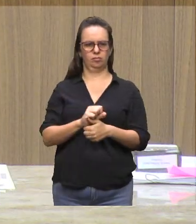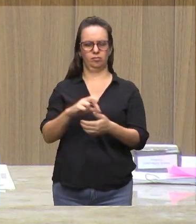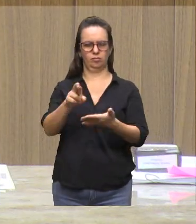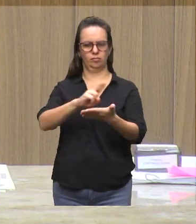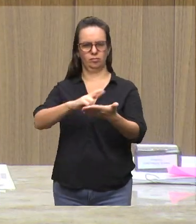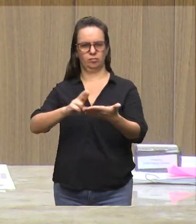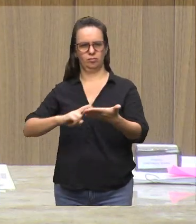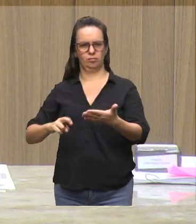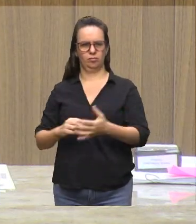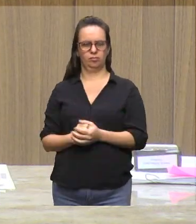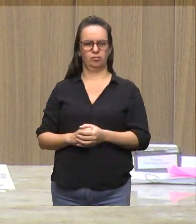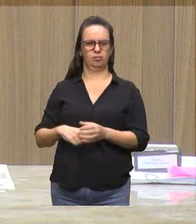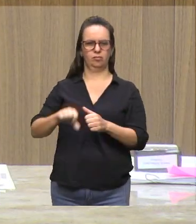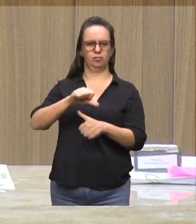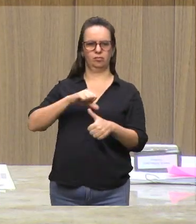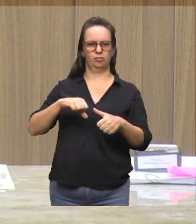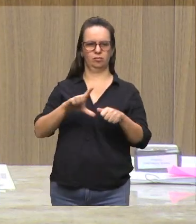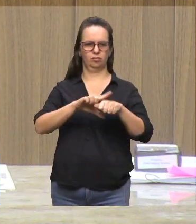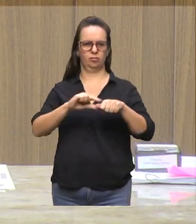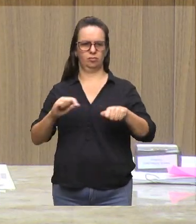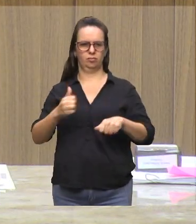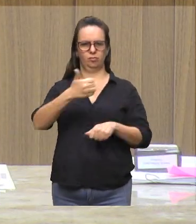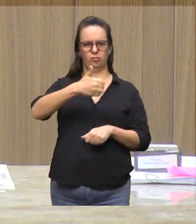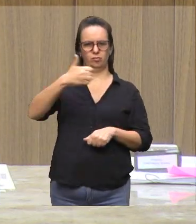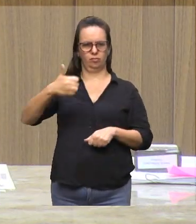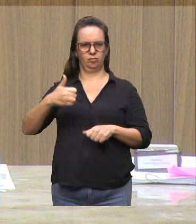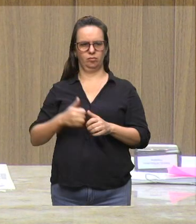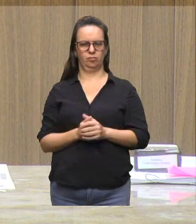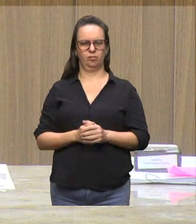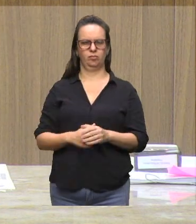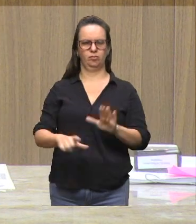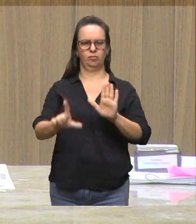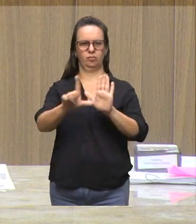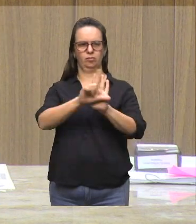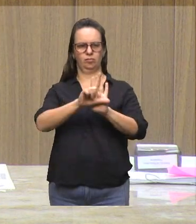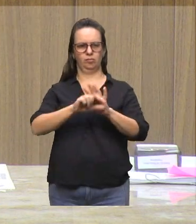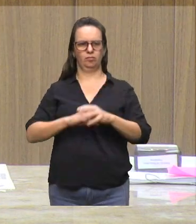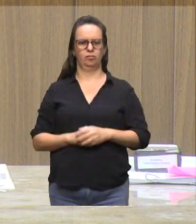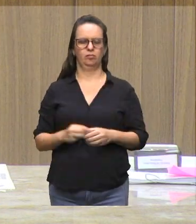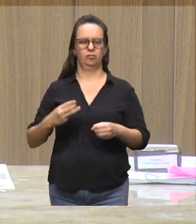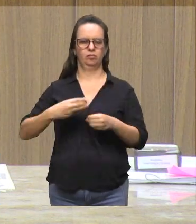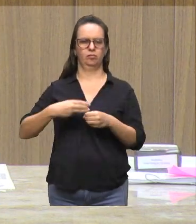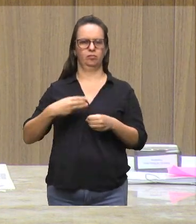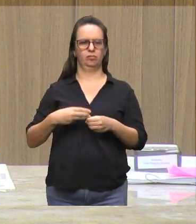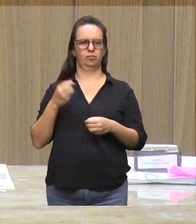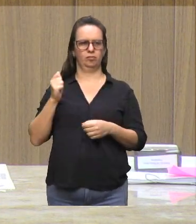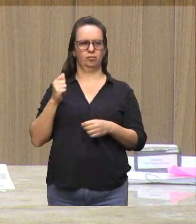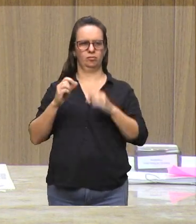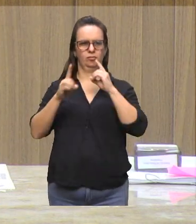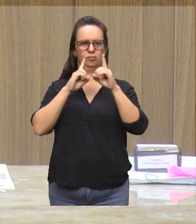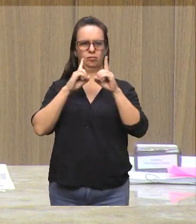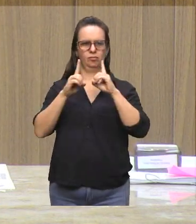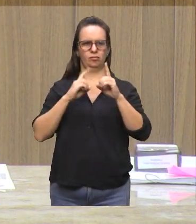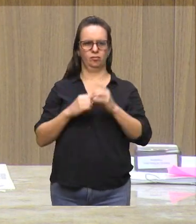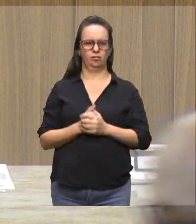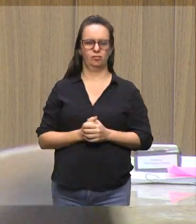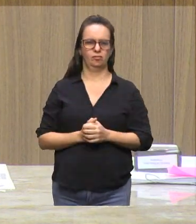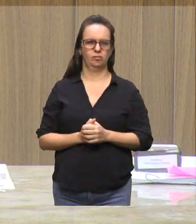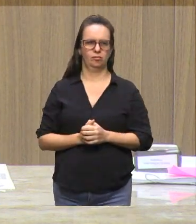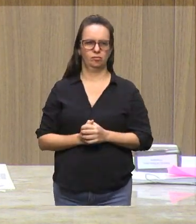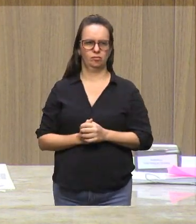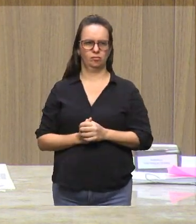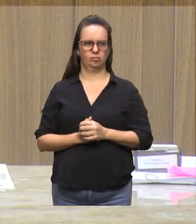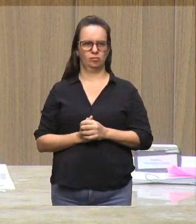artigo 110 da Lei Orgânica do Município de Assis. Em discussão, com a palavra o